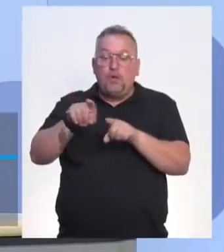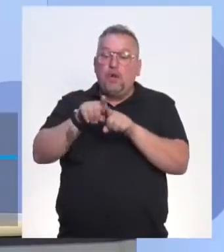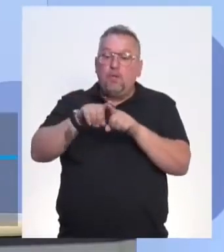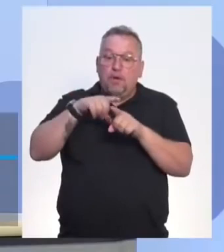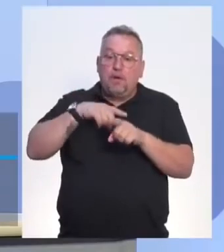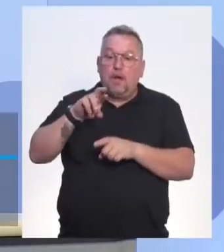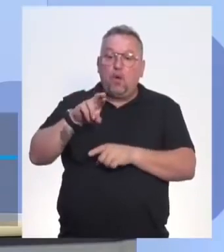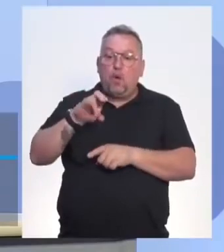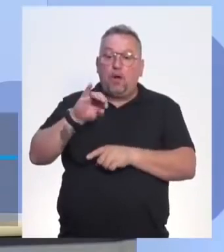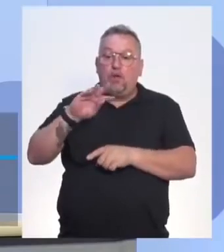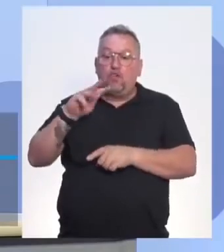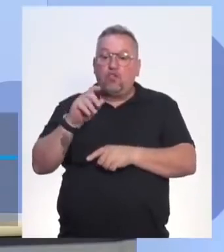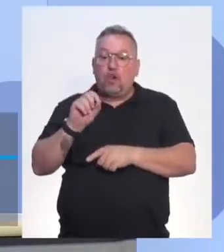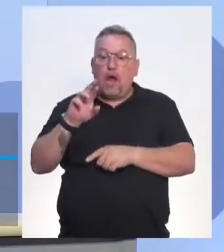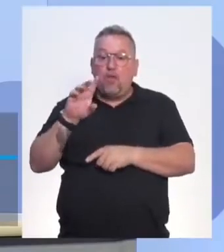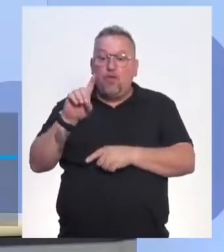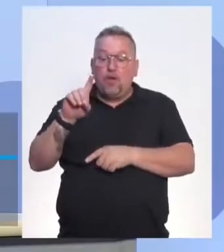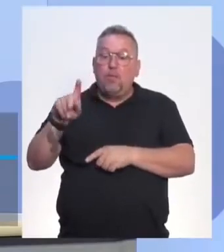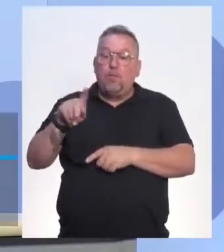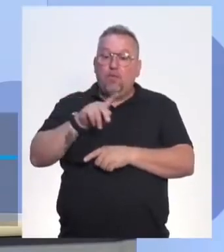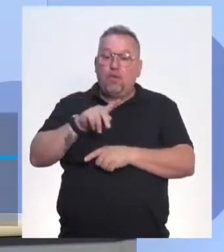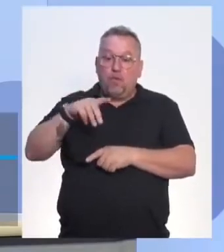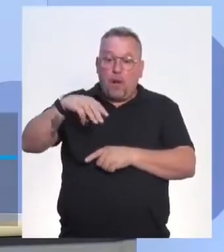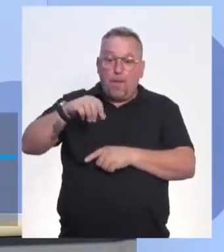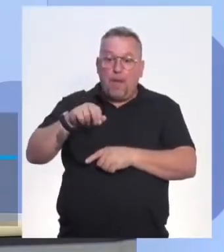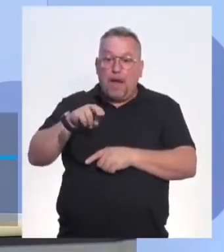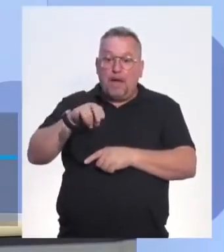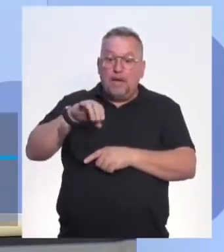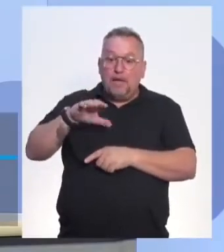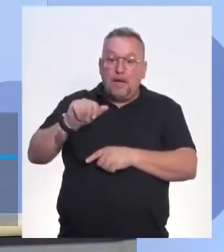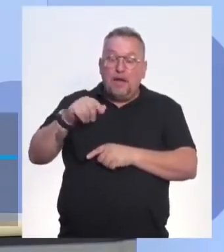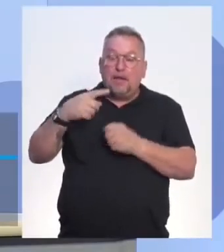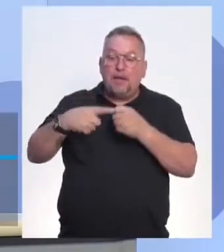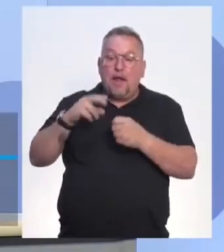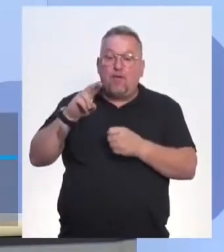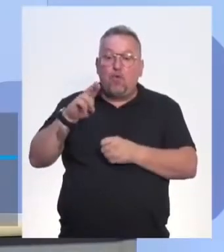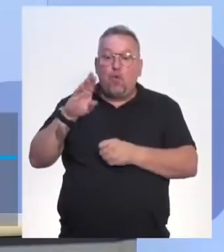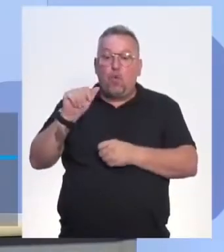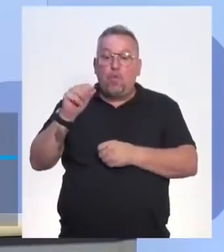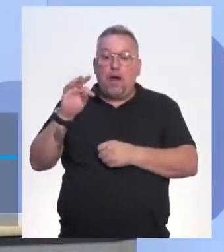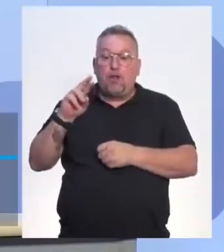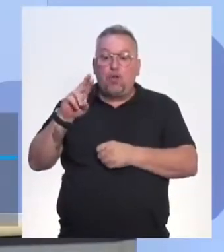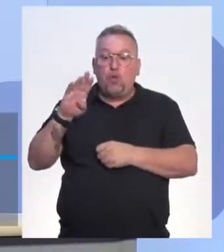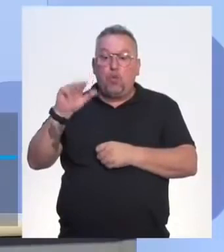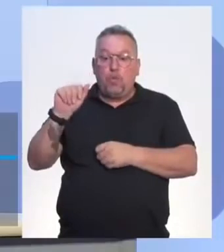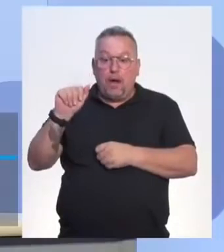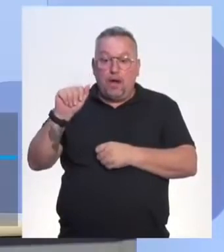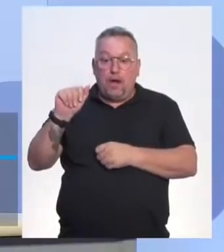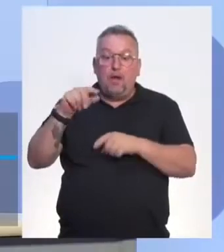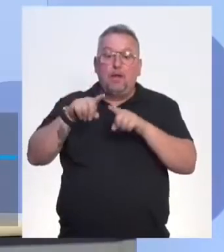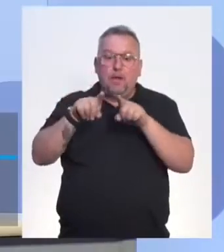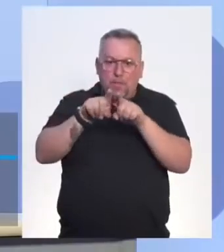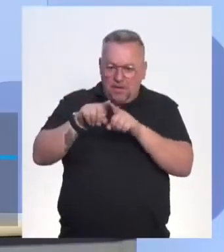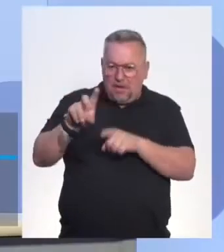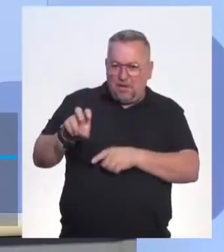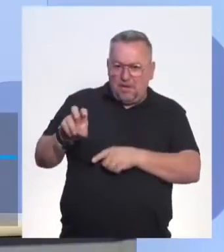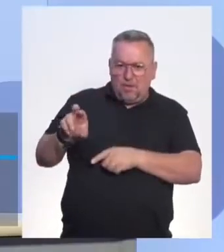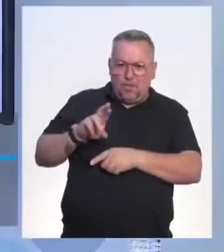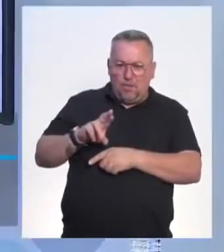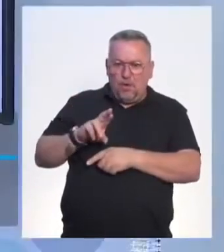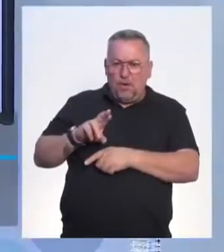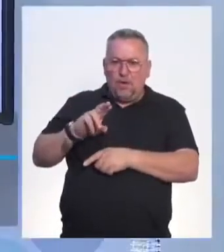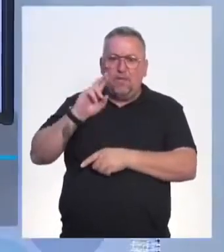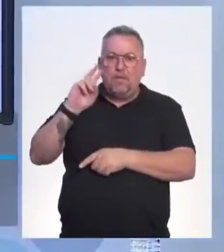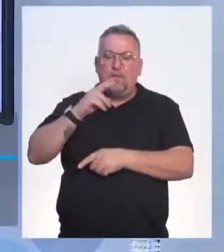o Richard, aluno da professora Marina, de Ubatuba. E aí, professora Roberta, dá 5 mesmo? Vamos